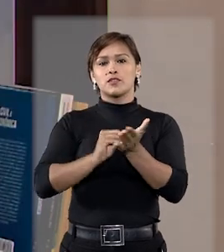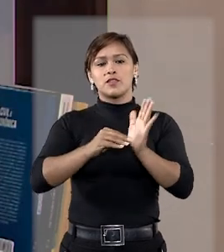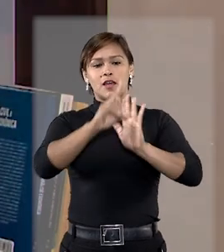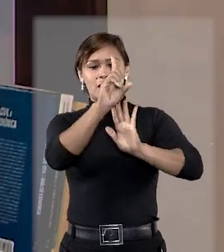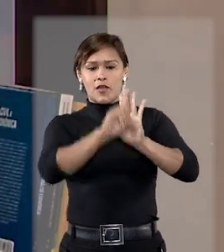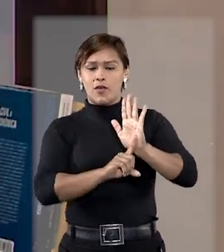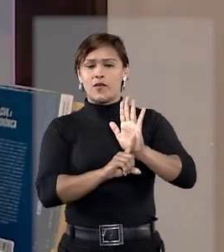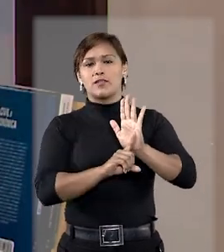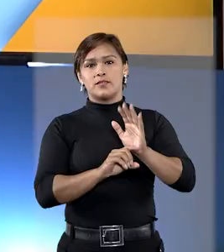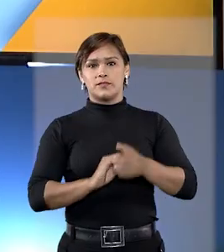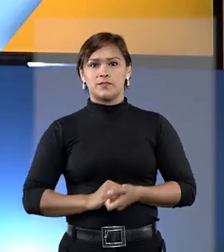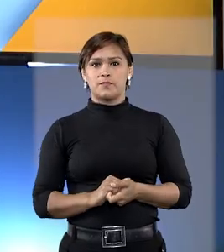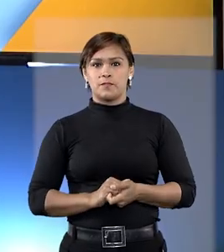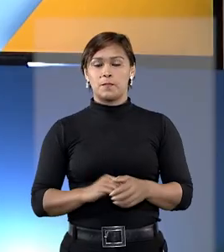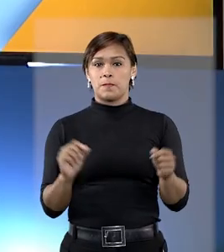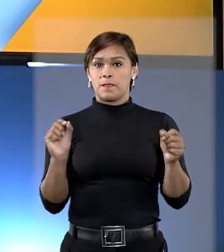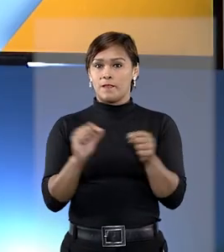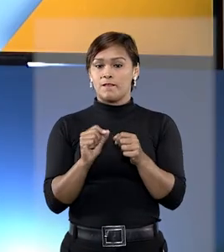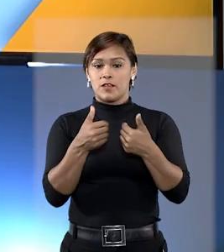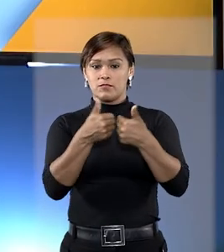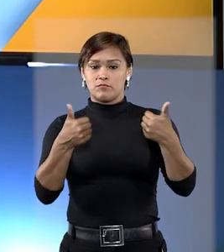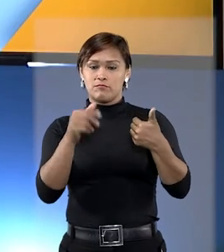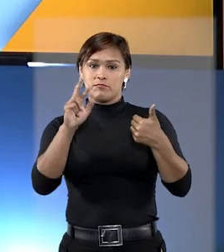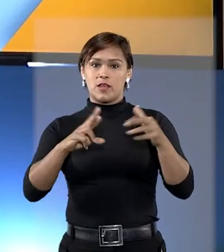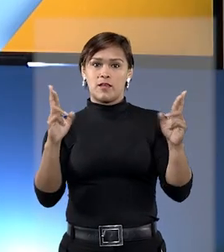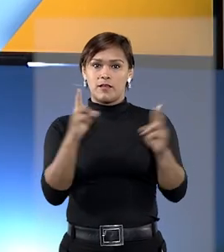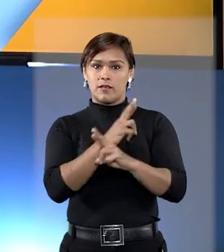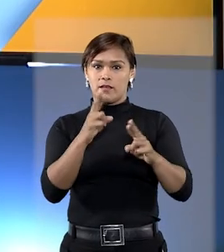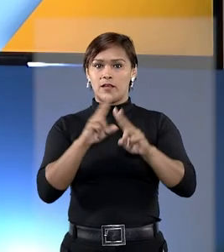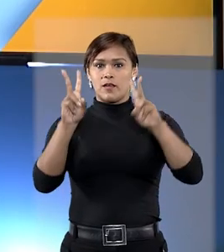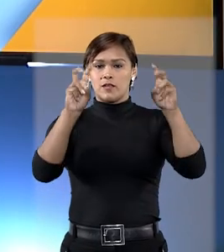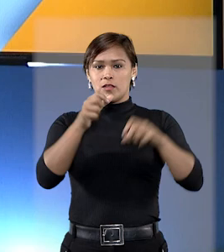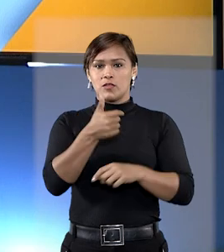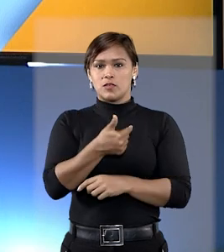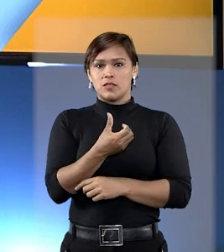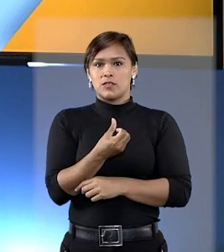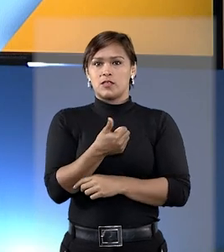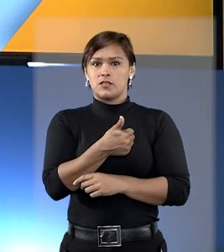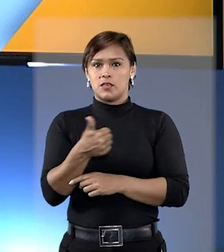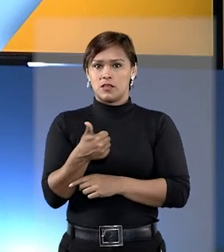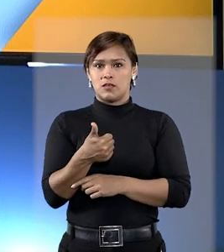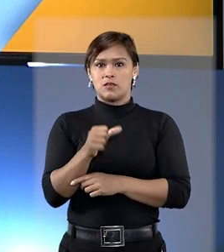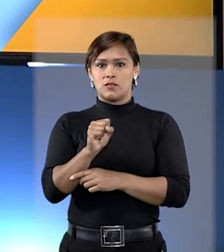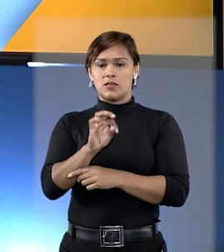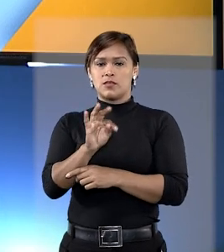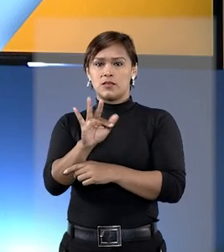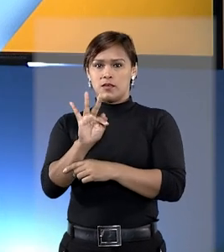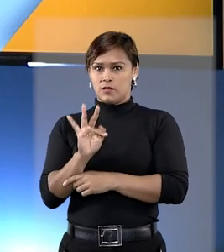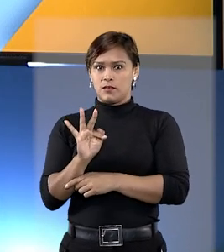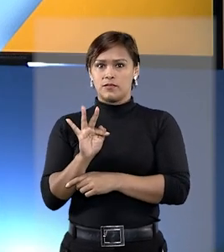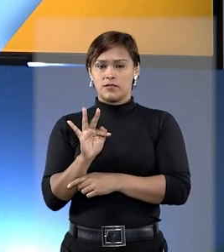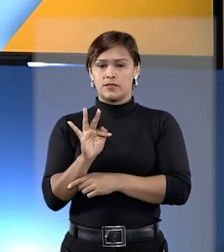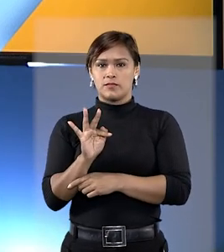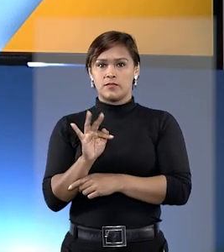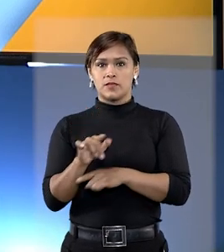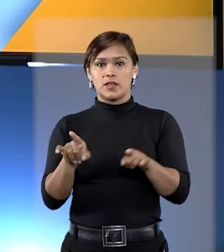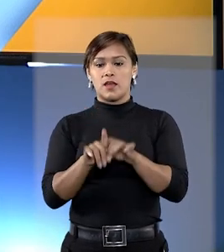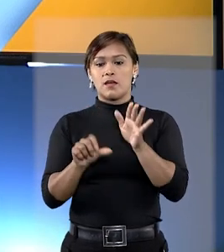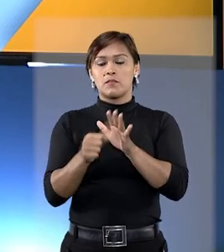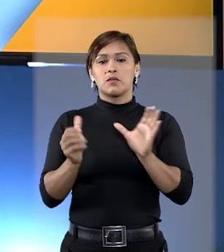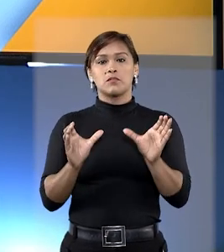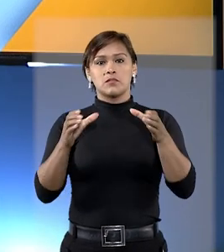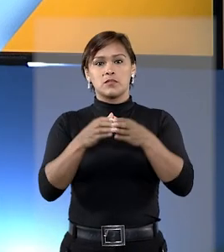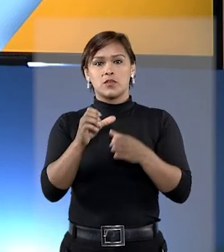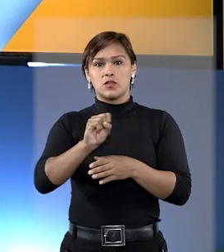com os seus deveres. Fazendo uma distinção em relação ao tema 261 do Supremo Tribunal Federal, a